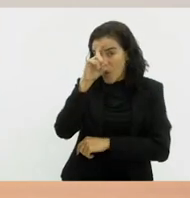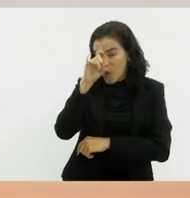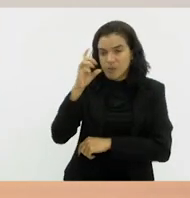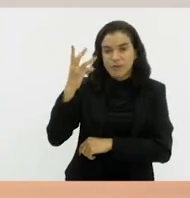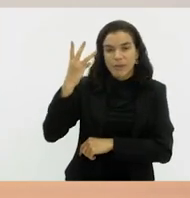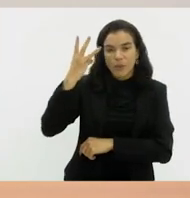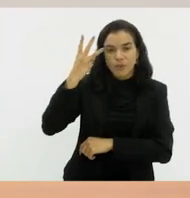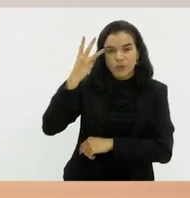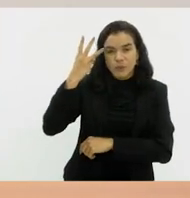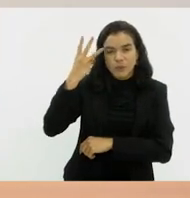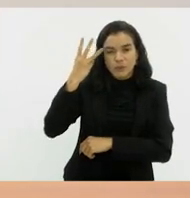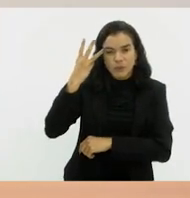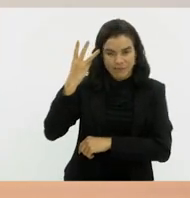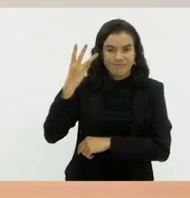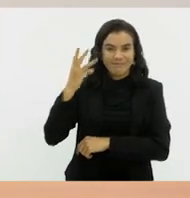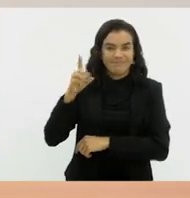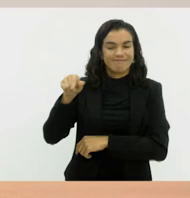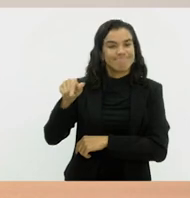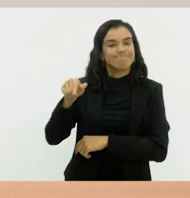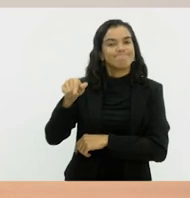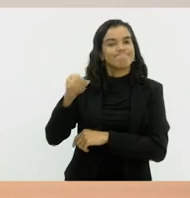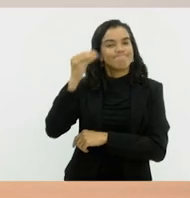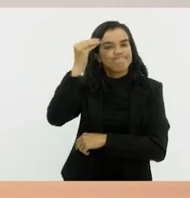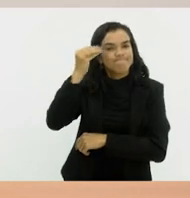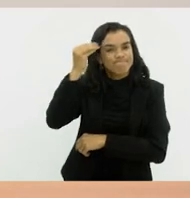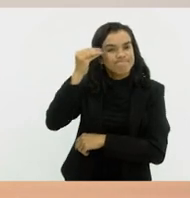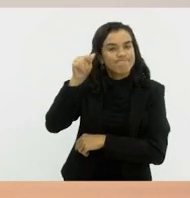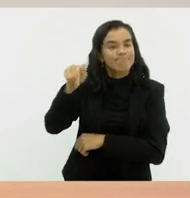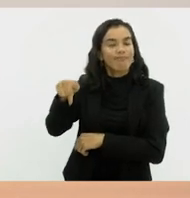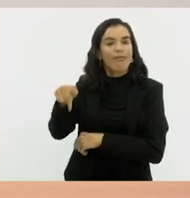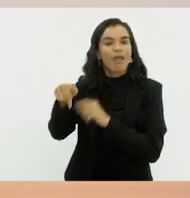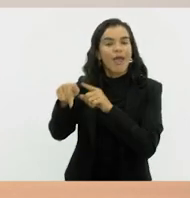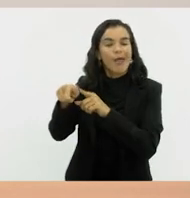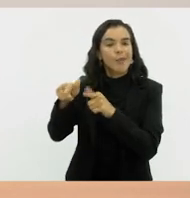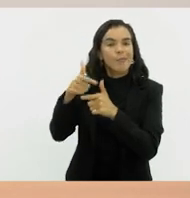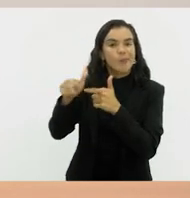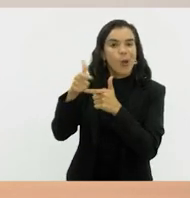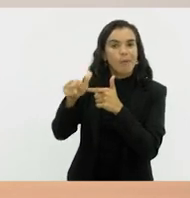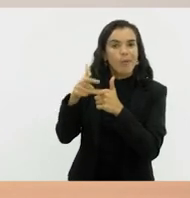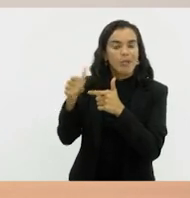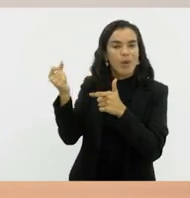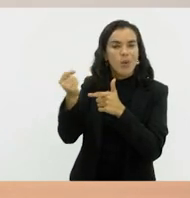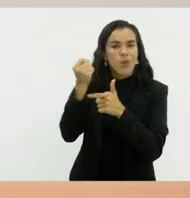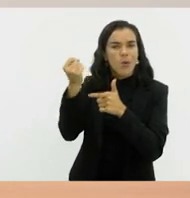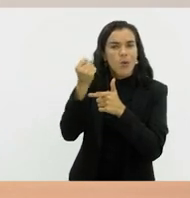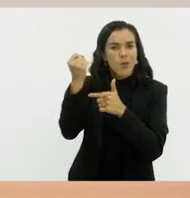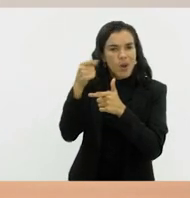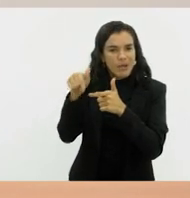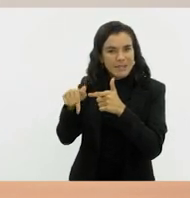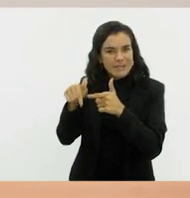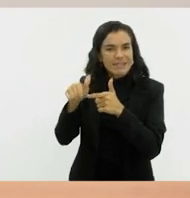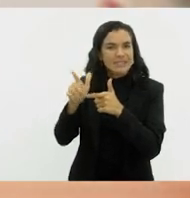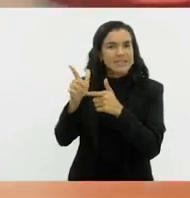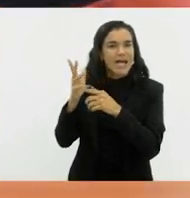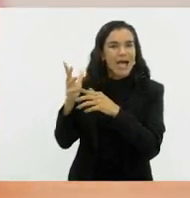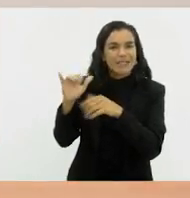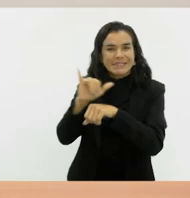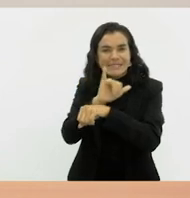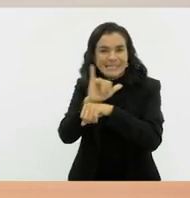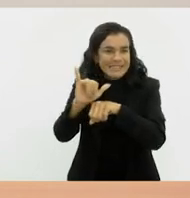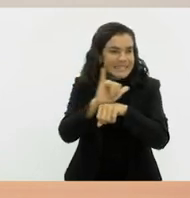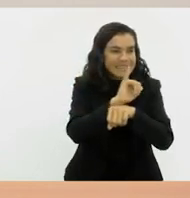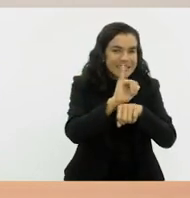que esse era, na verdade, um nó no desenrolar de todas essas estratégias